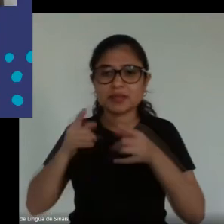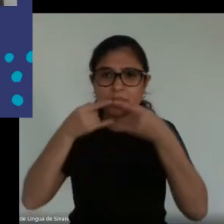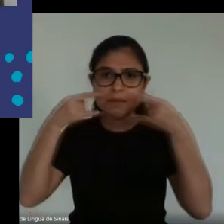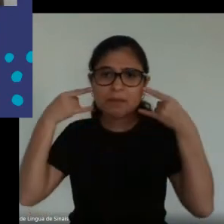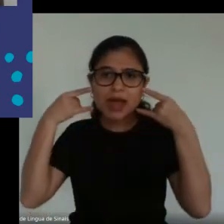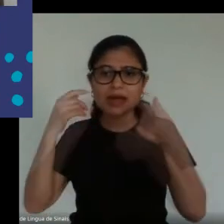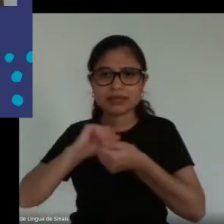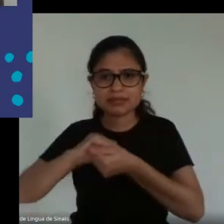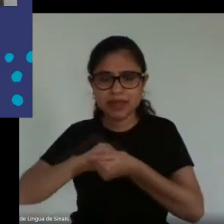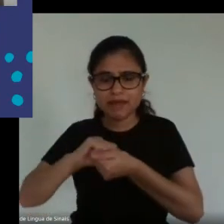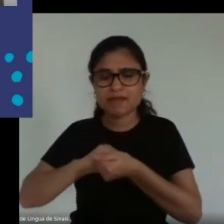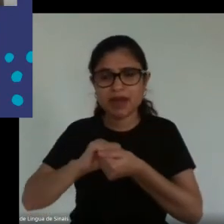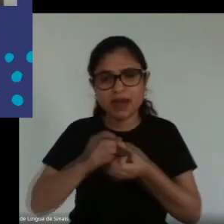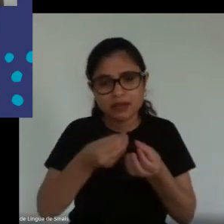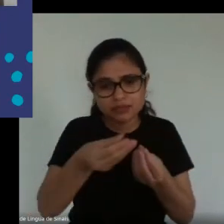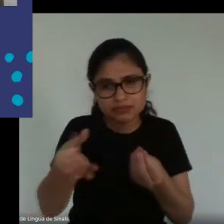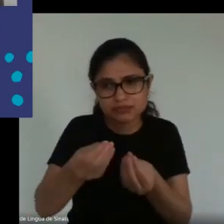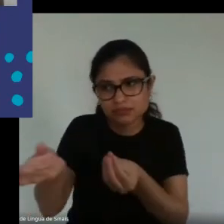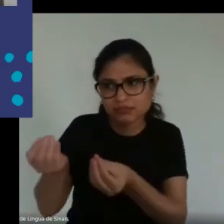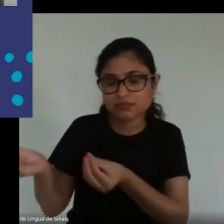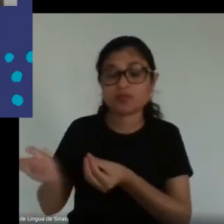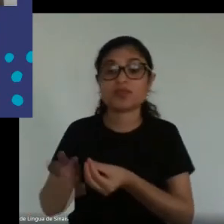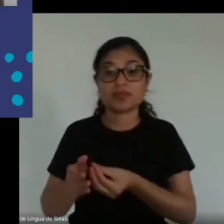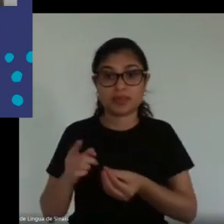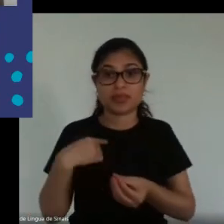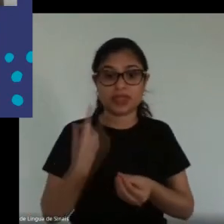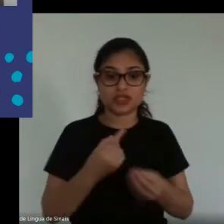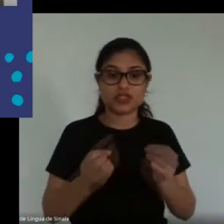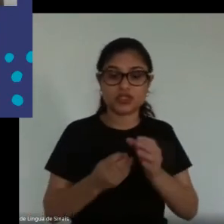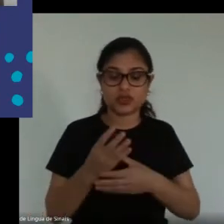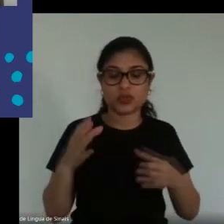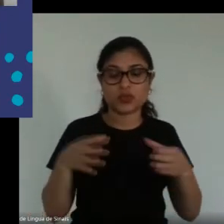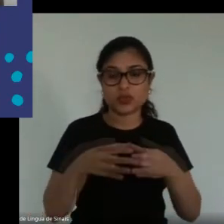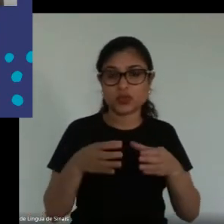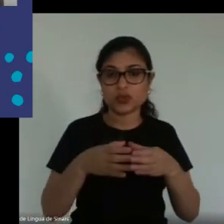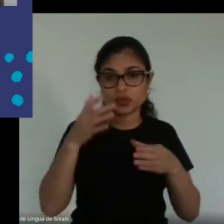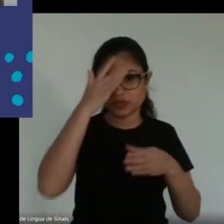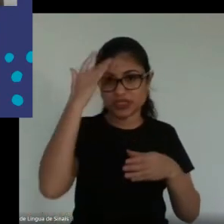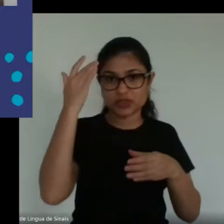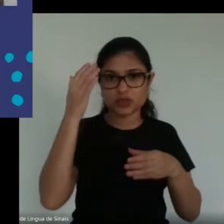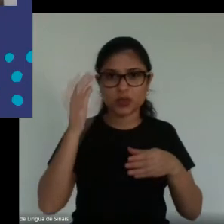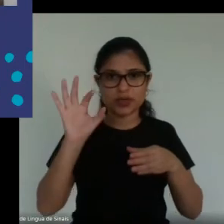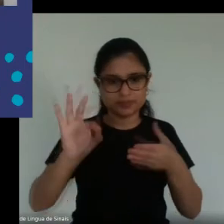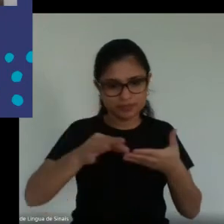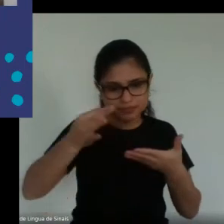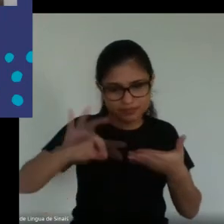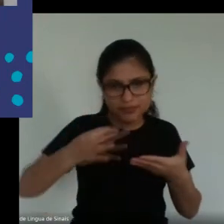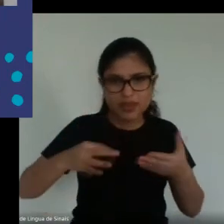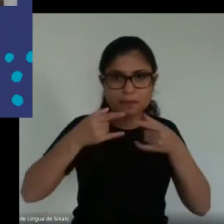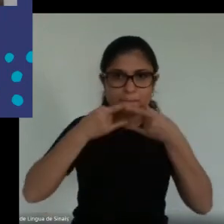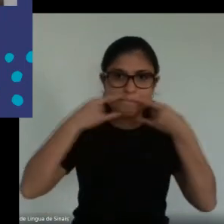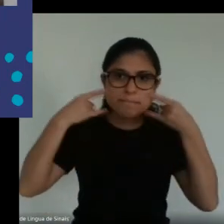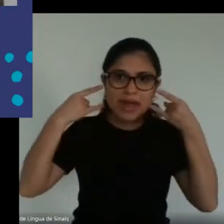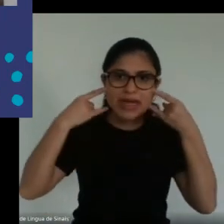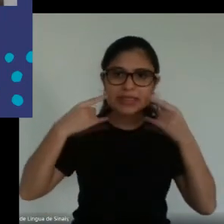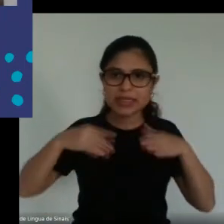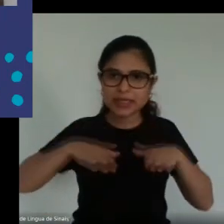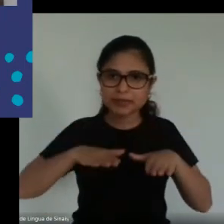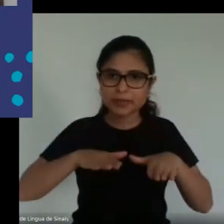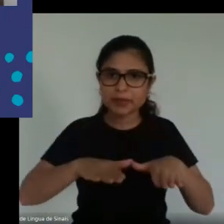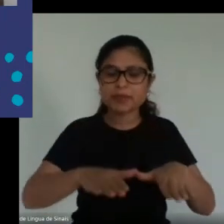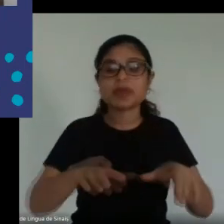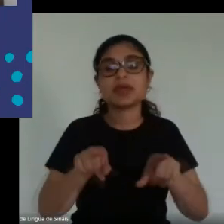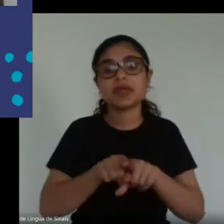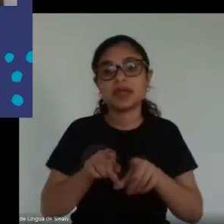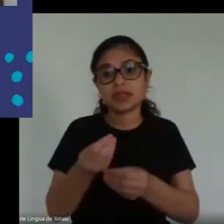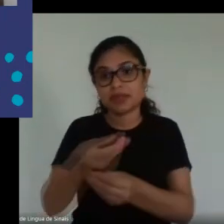gente montou um grupo de pessoas que fizeram máscaras e distribuíram máscaras, tá certo? Aí, com a ajuda da